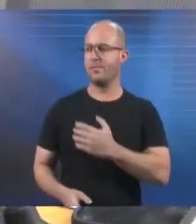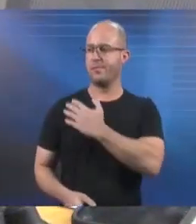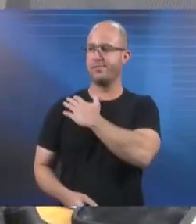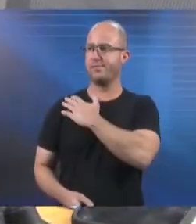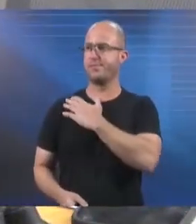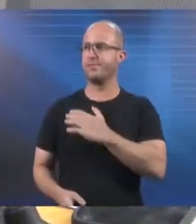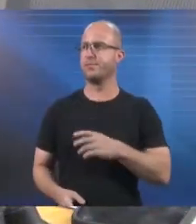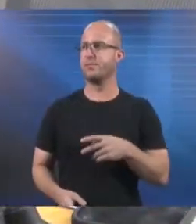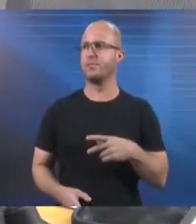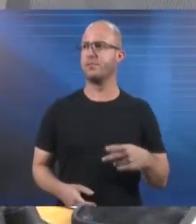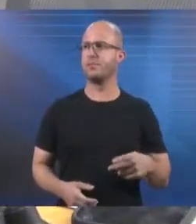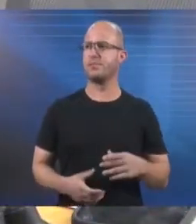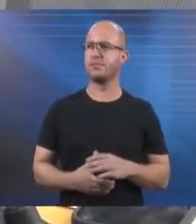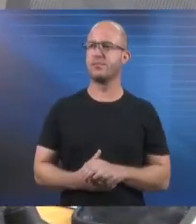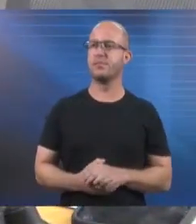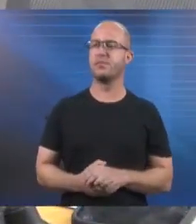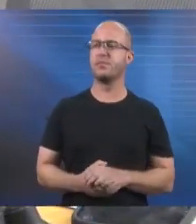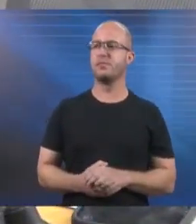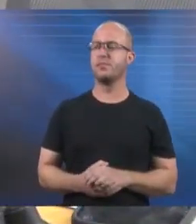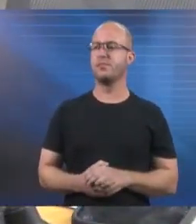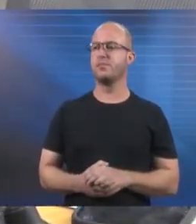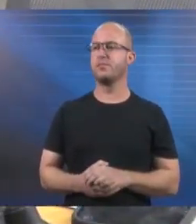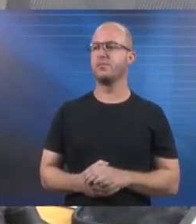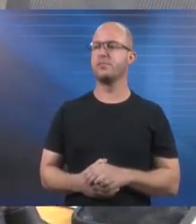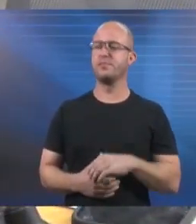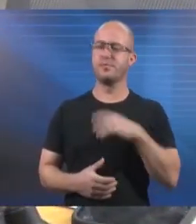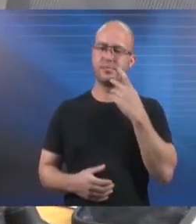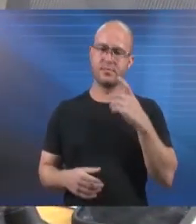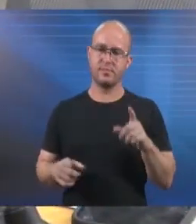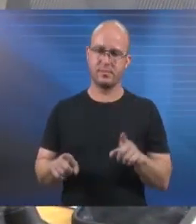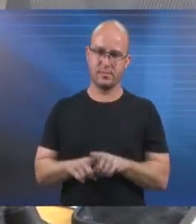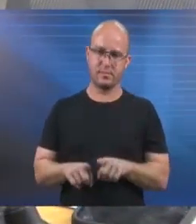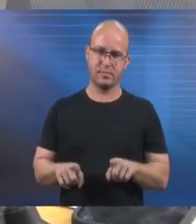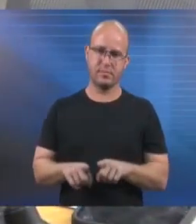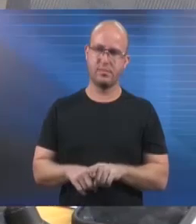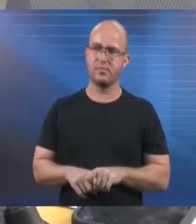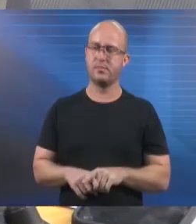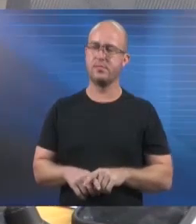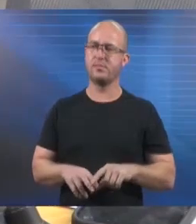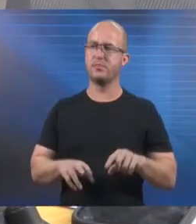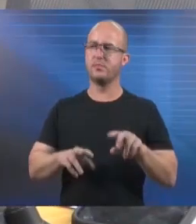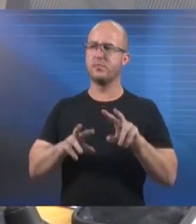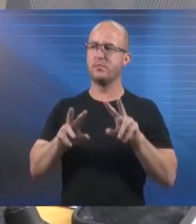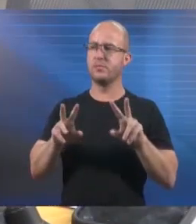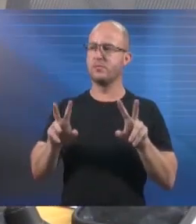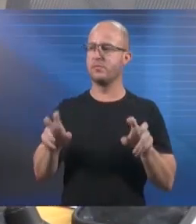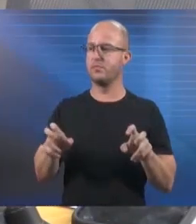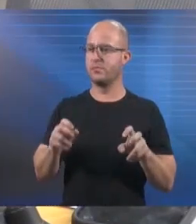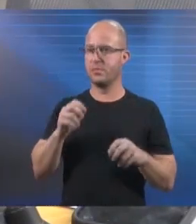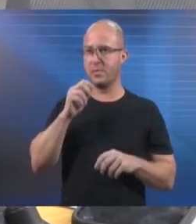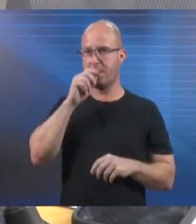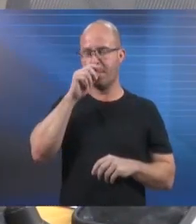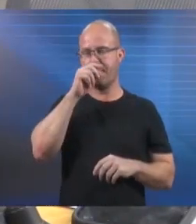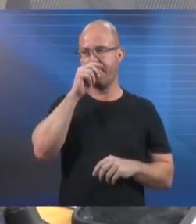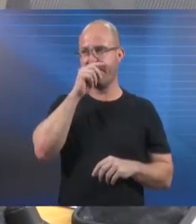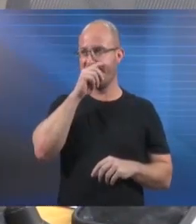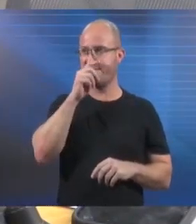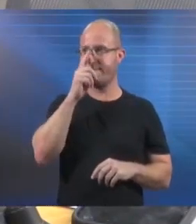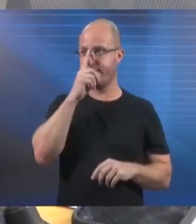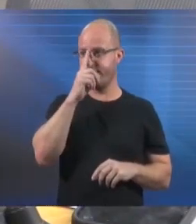senhor presidente vou vou falar também apesar do assunto ter sido